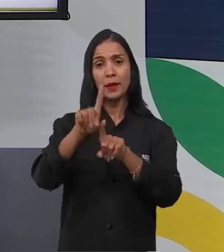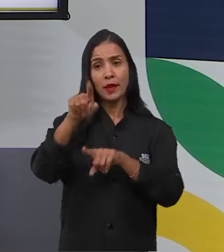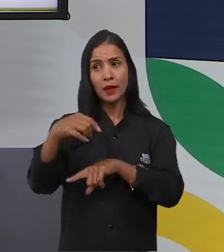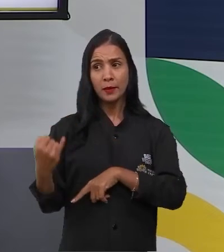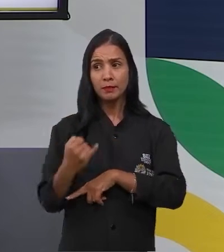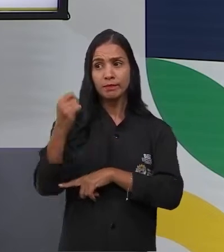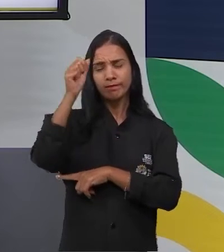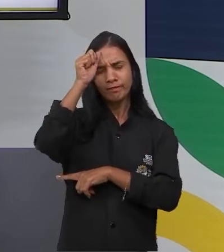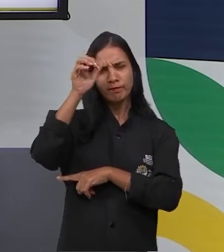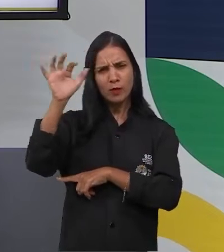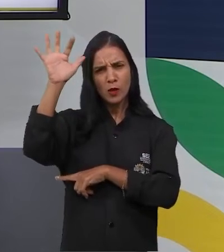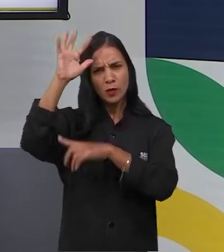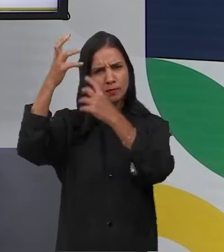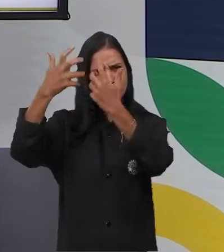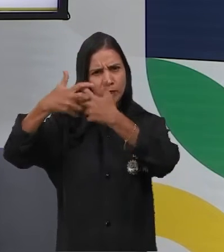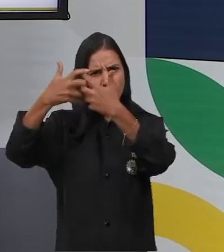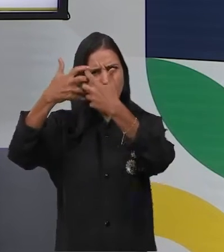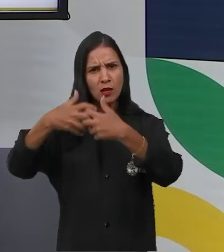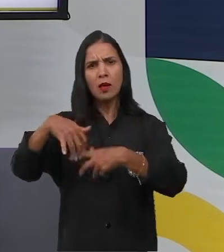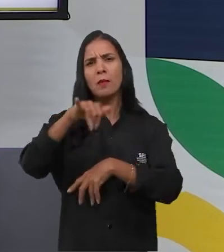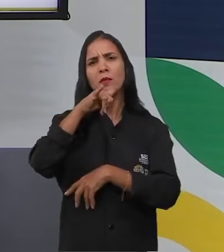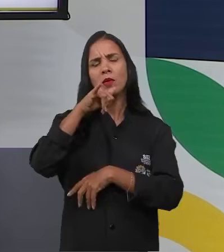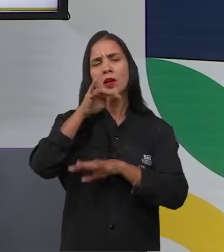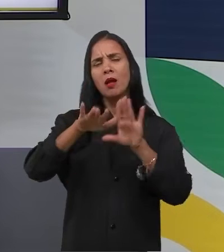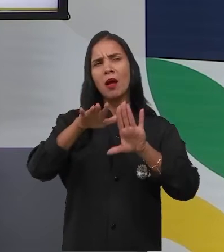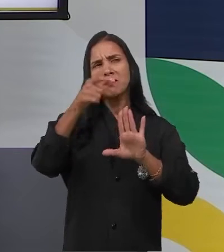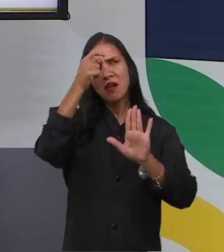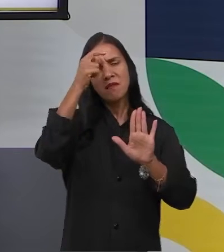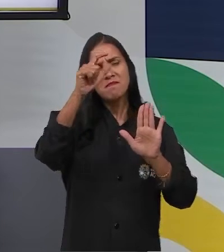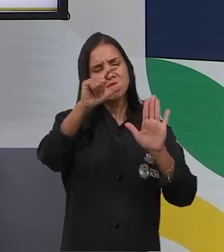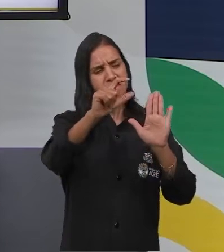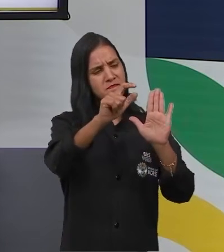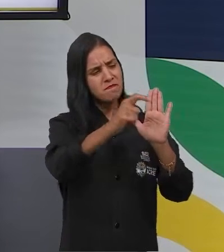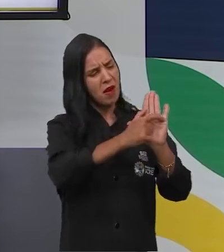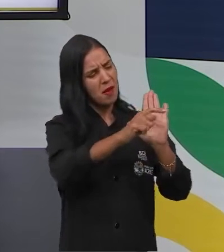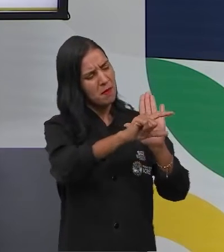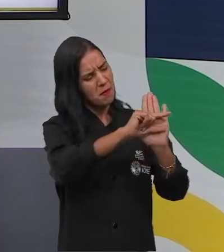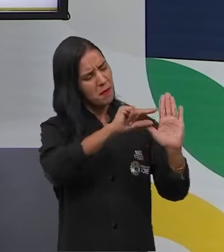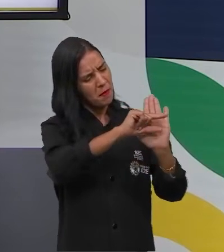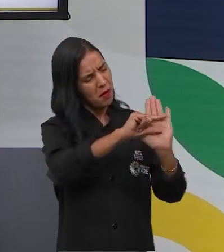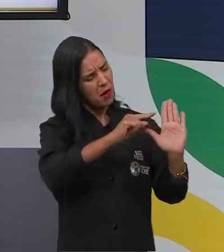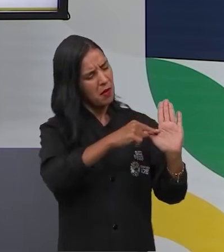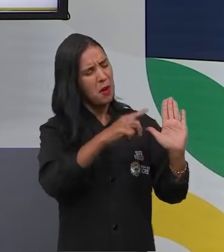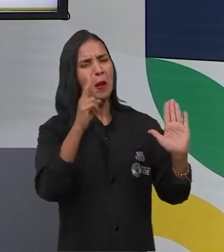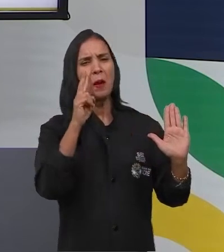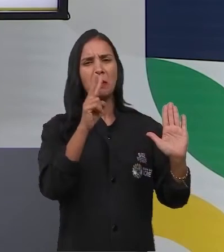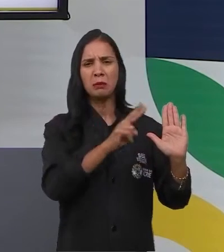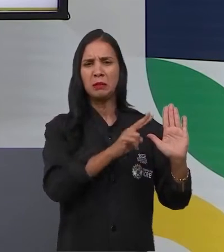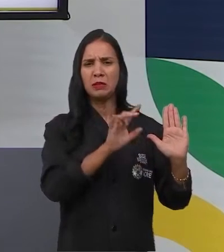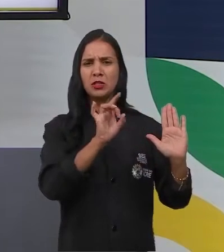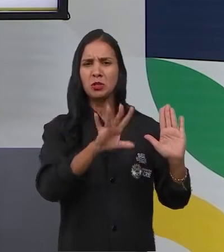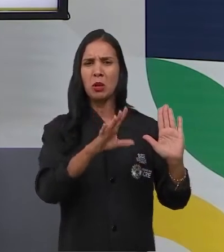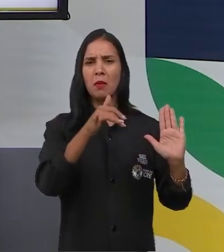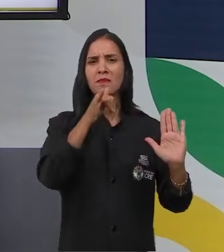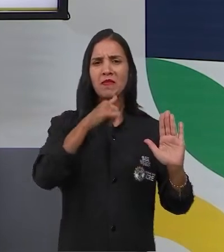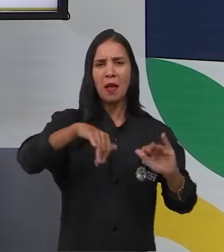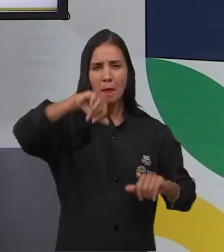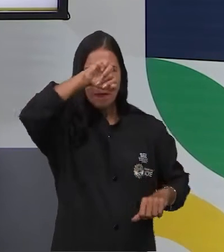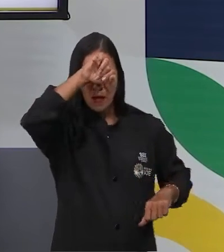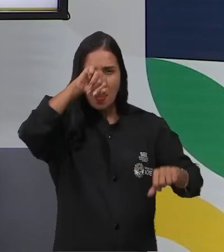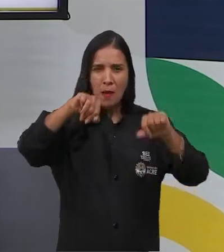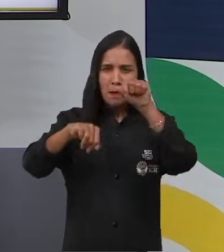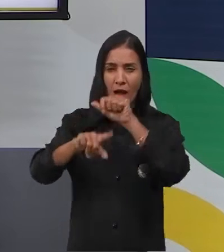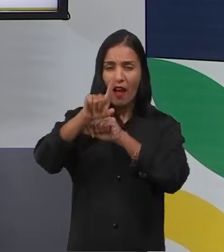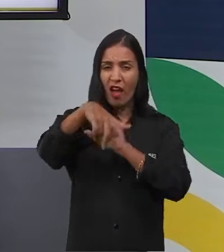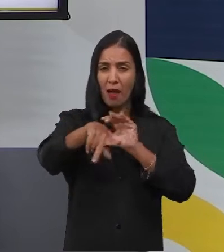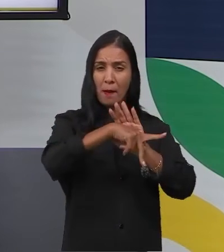da visão estereotipada que você tinha, por exemplo, das práticas indígenas ou das práticas afro. Que capoeira é coisa lá da